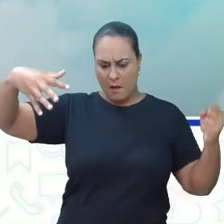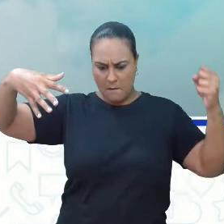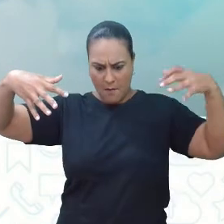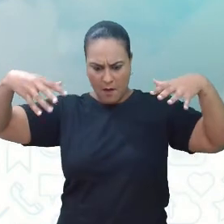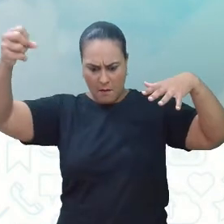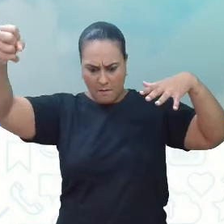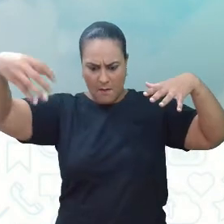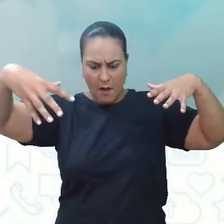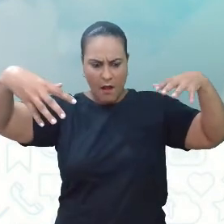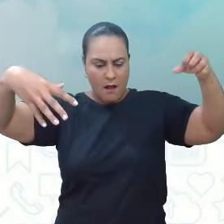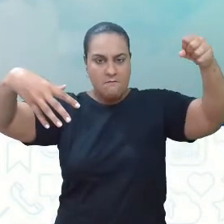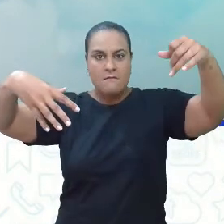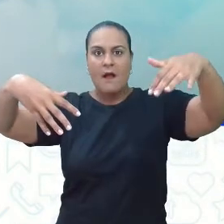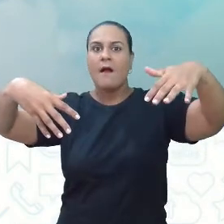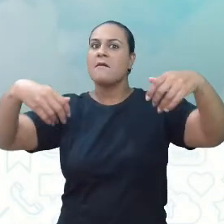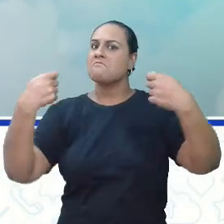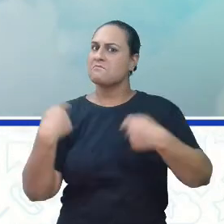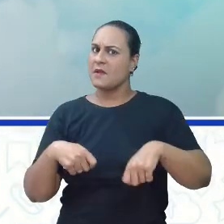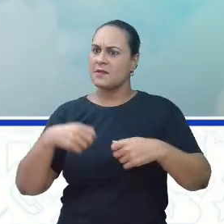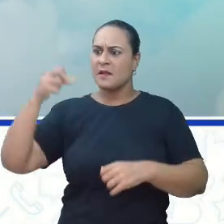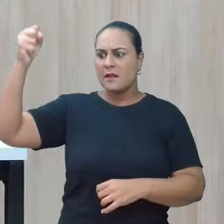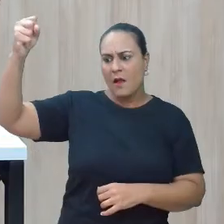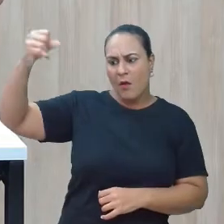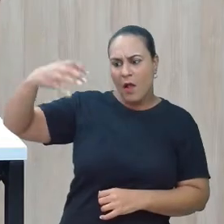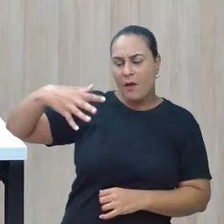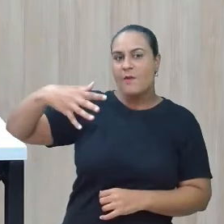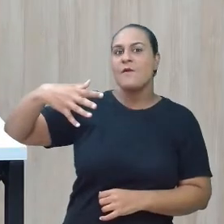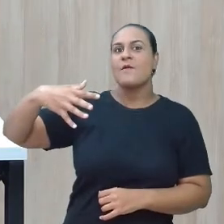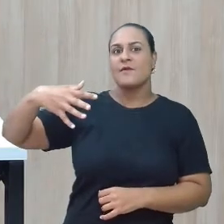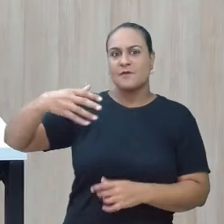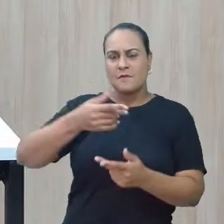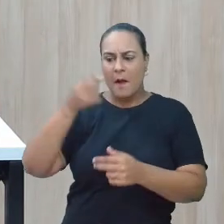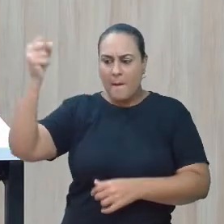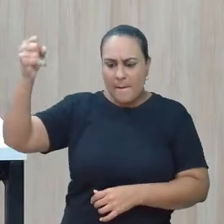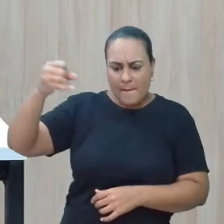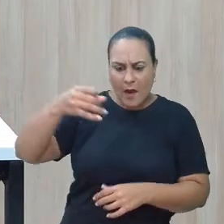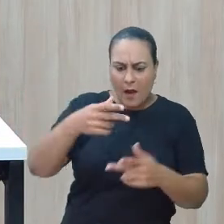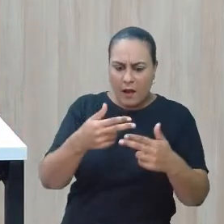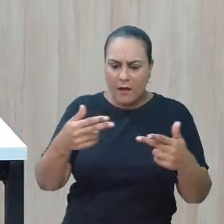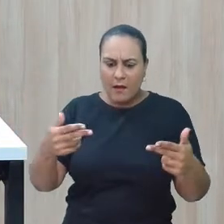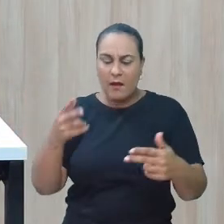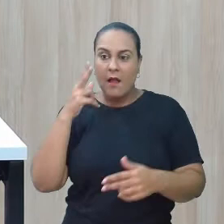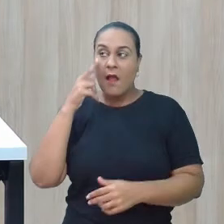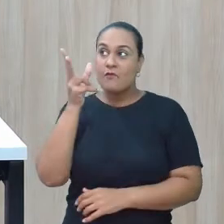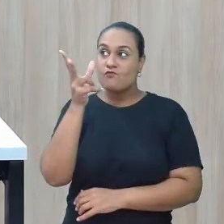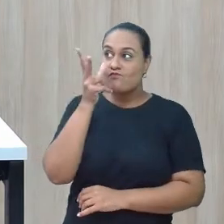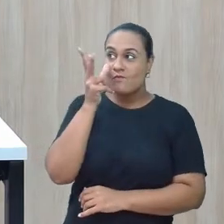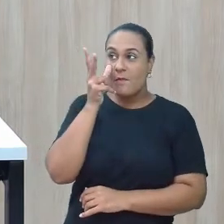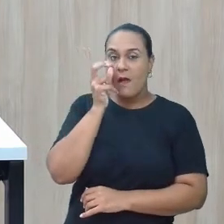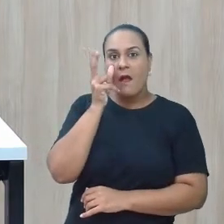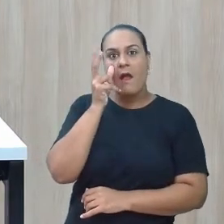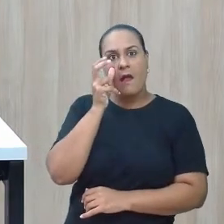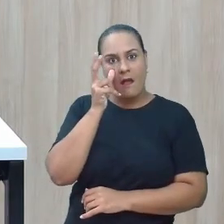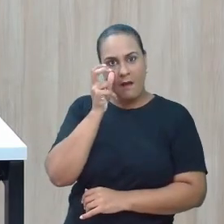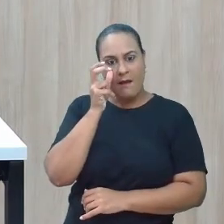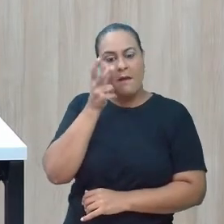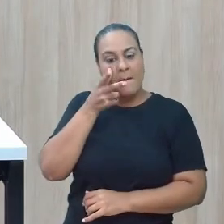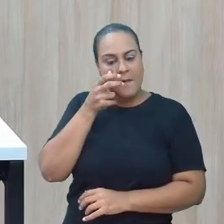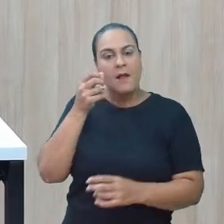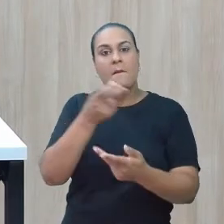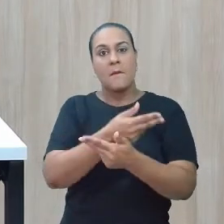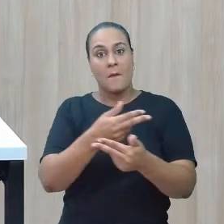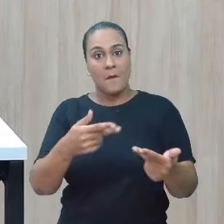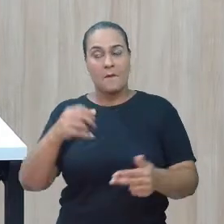objeto. Então é preciso que essa luz ilumine o objeto para poder, a partir daí, a gente poder perceber essa questão